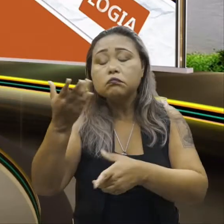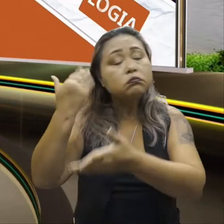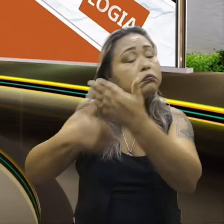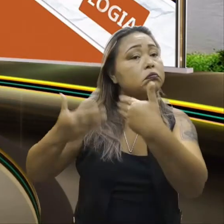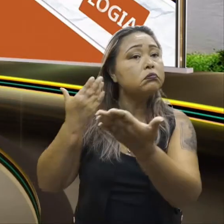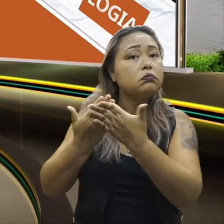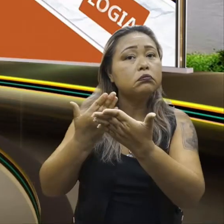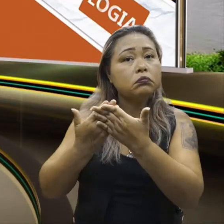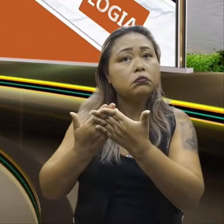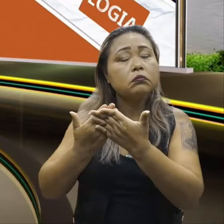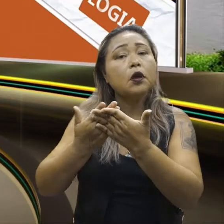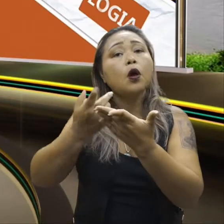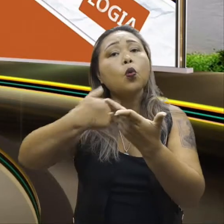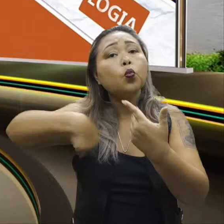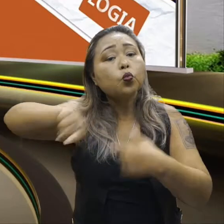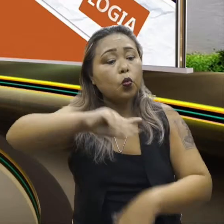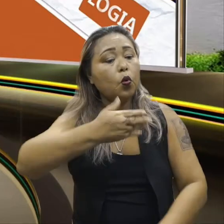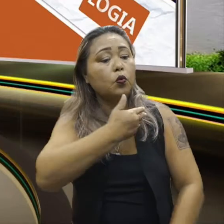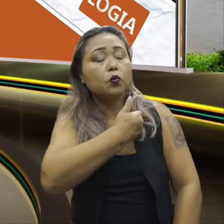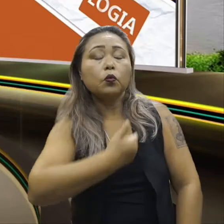os nossos governos